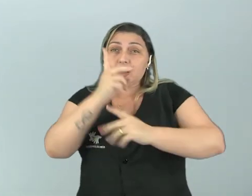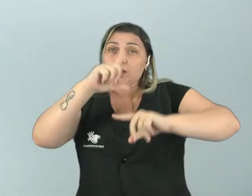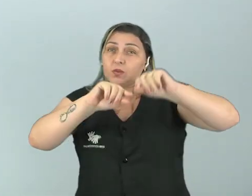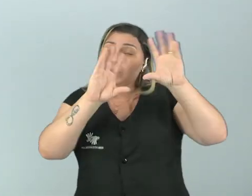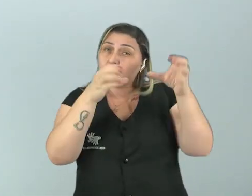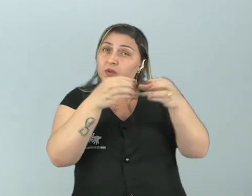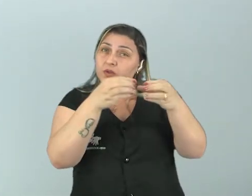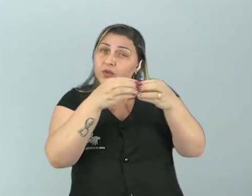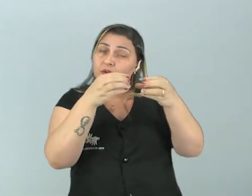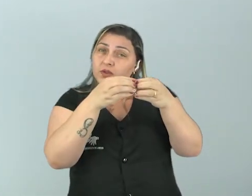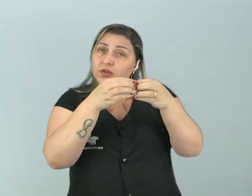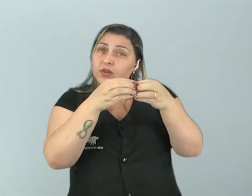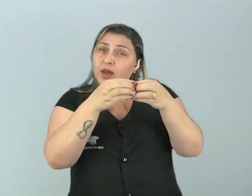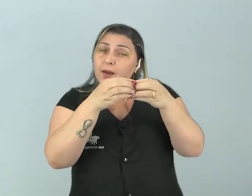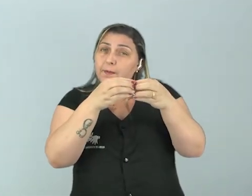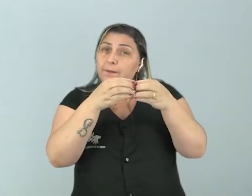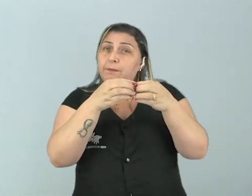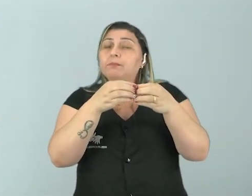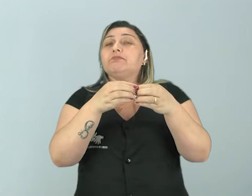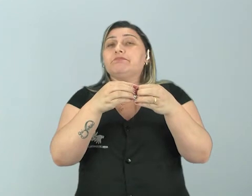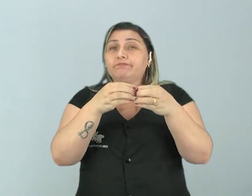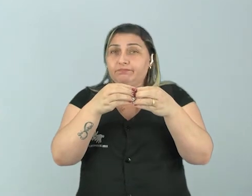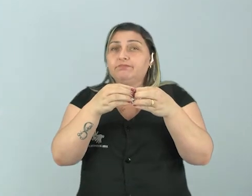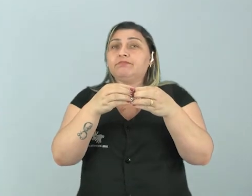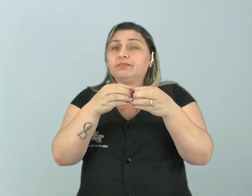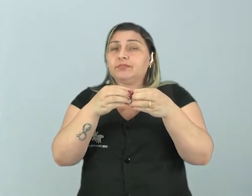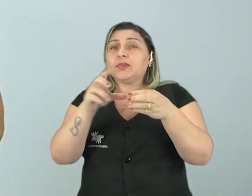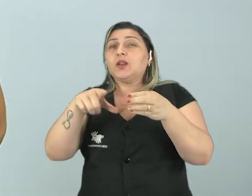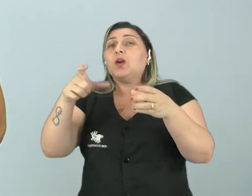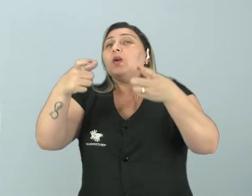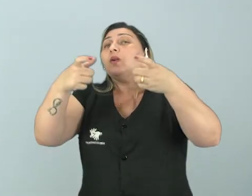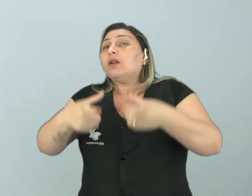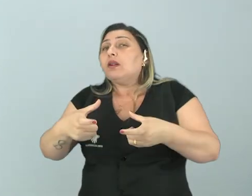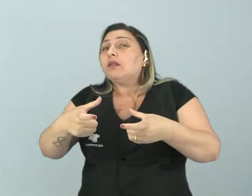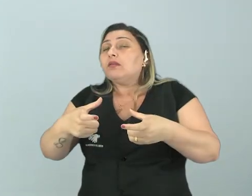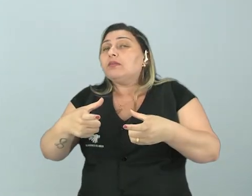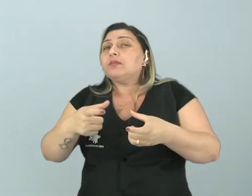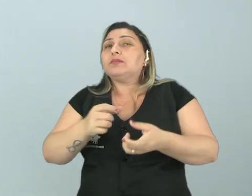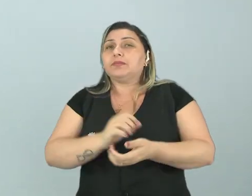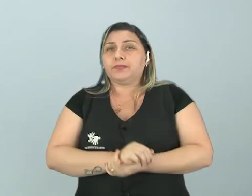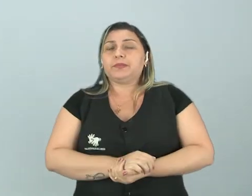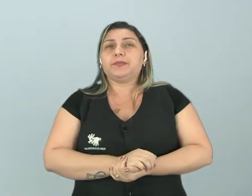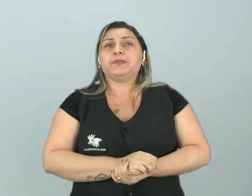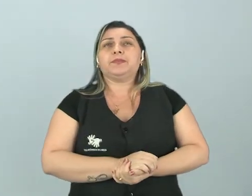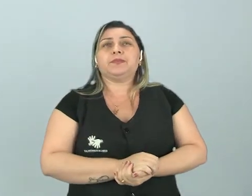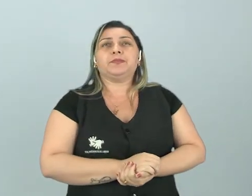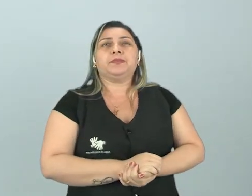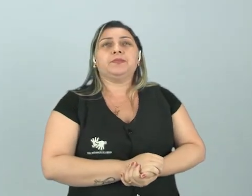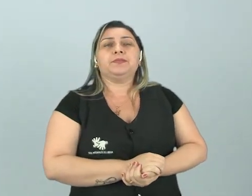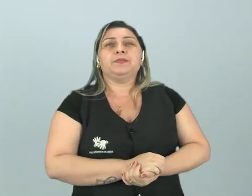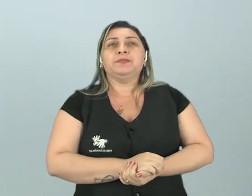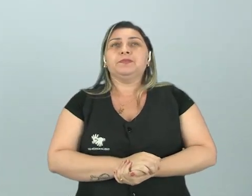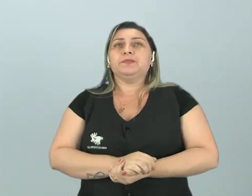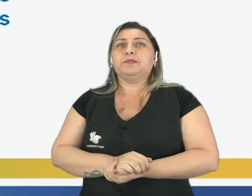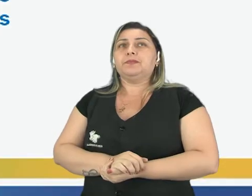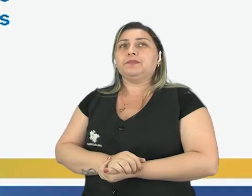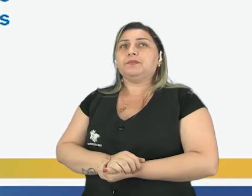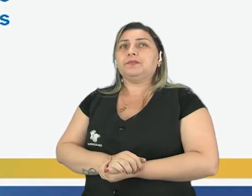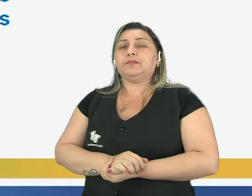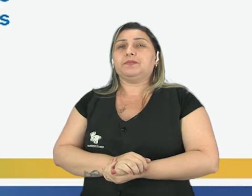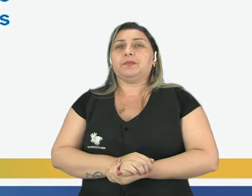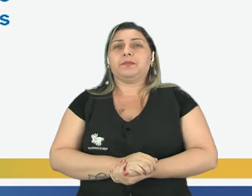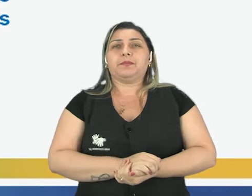está, de onde nós estamos aqui, vai ser vista a mesma de quem está em outro local, tá bom? Vamos aqui para a nossa